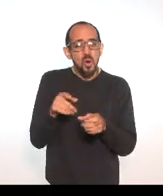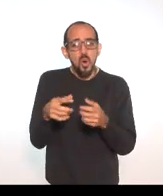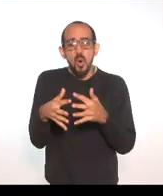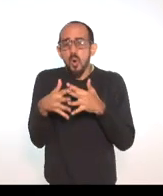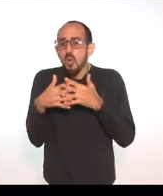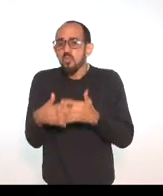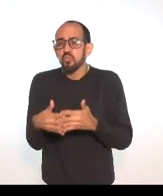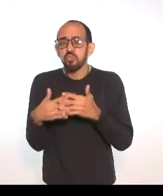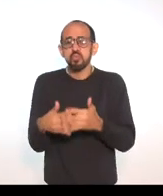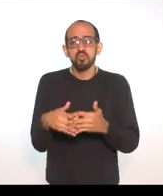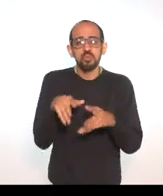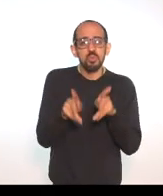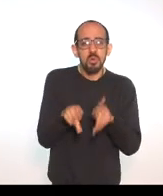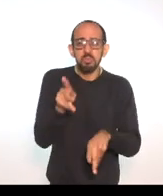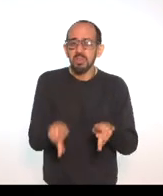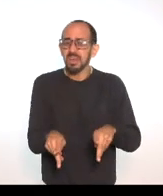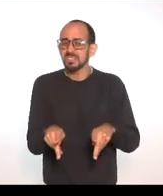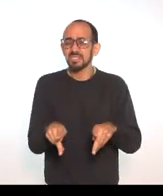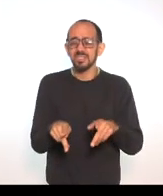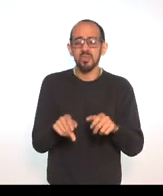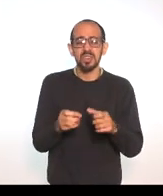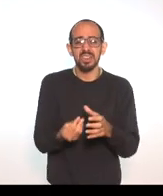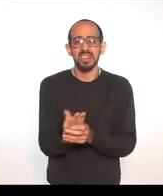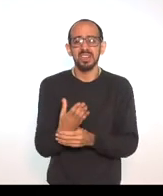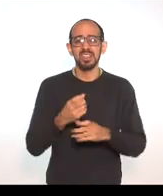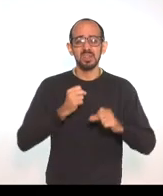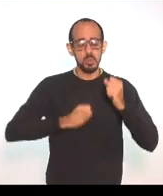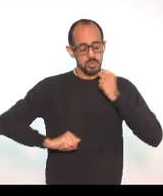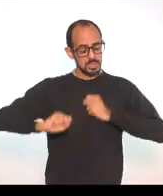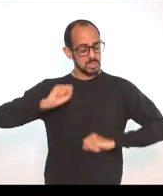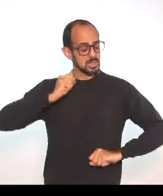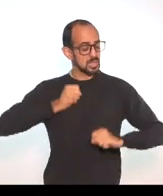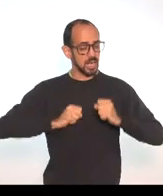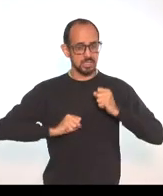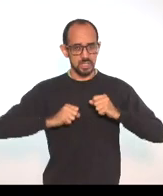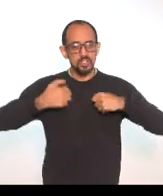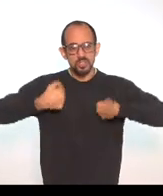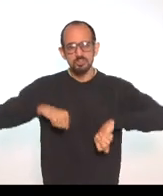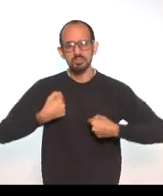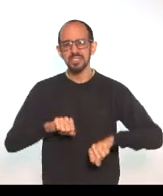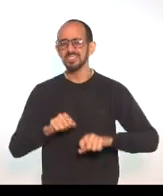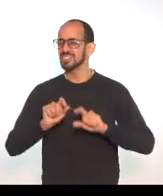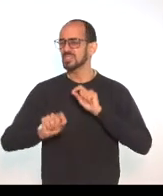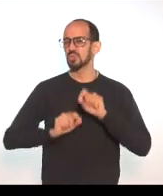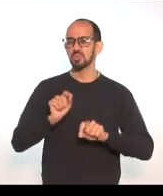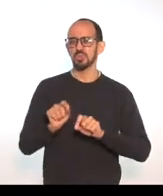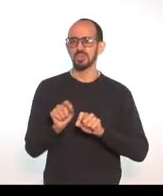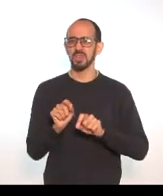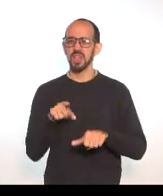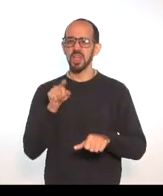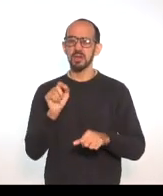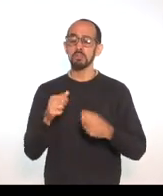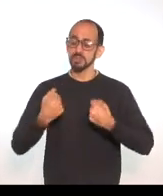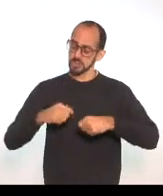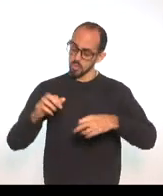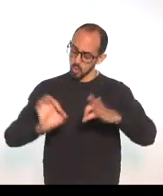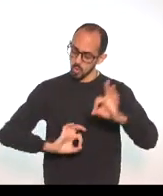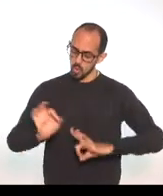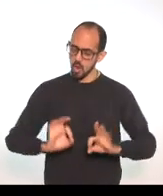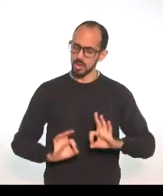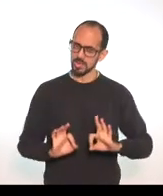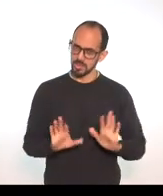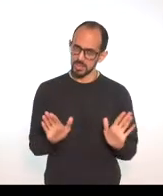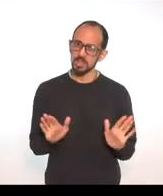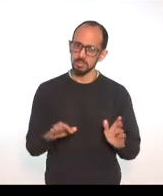população e estresse os serviços Então eu acho que é preciso por um pouco de ordem nisso nesse